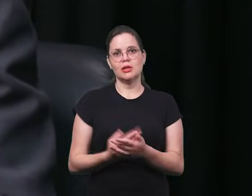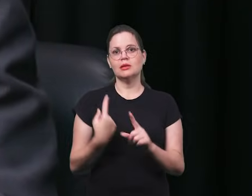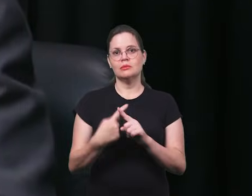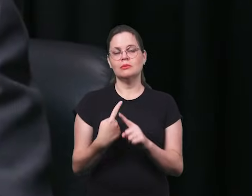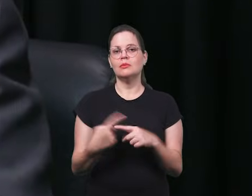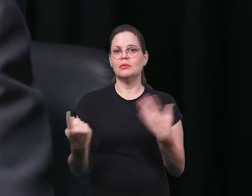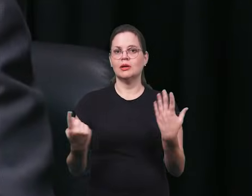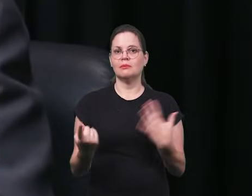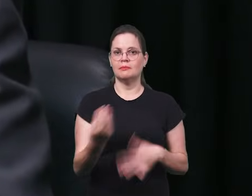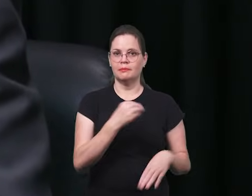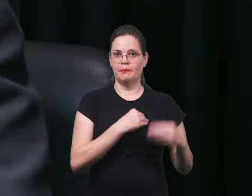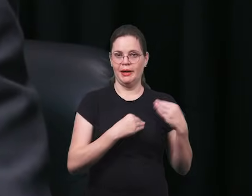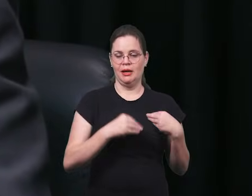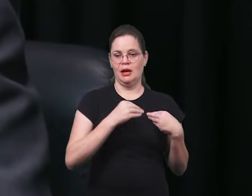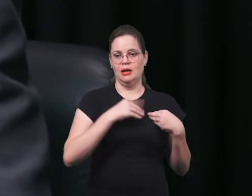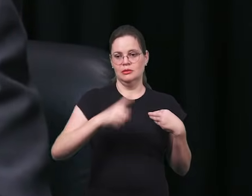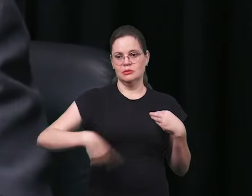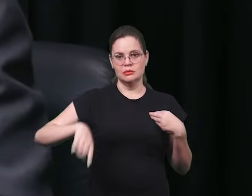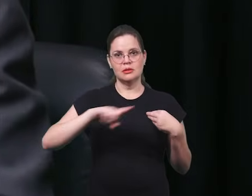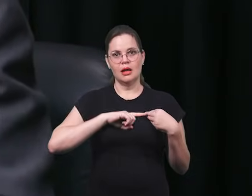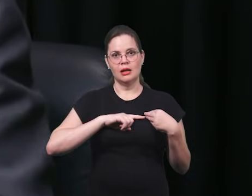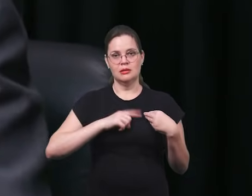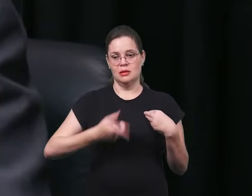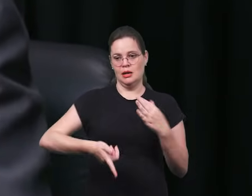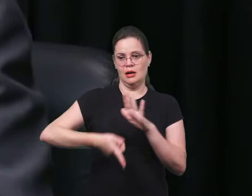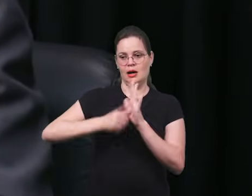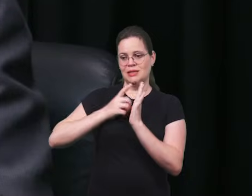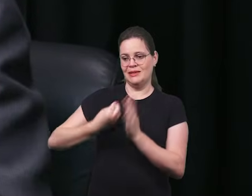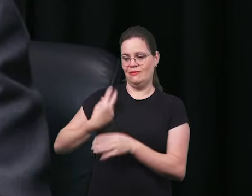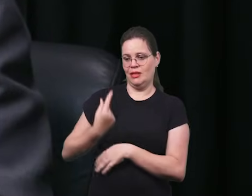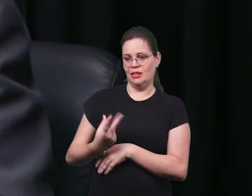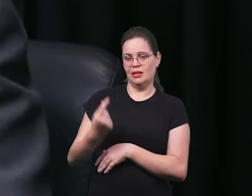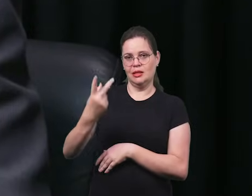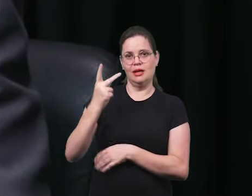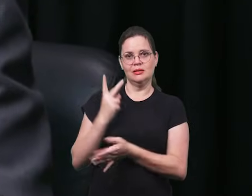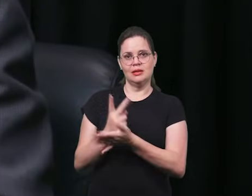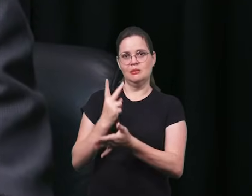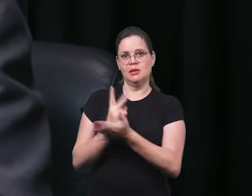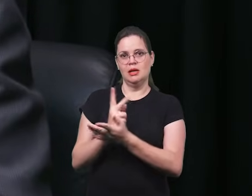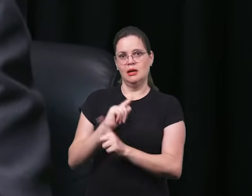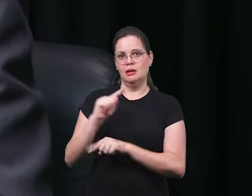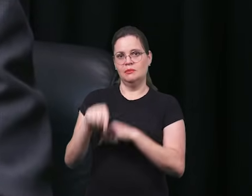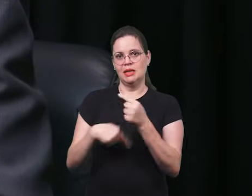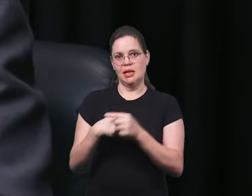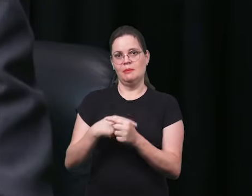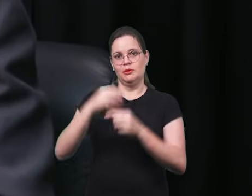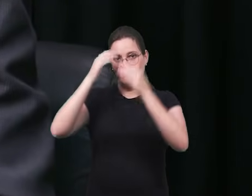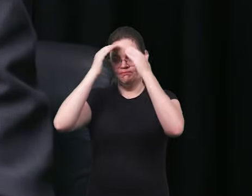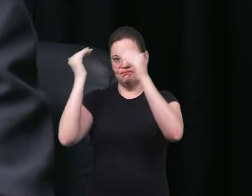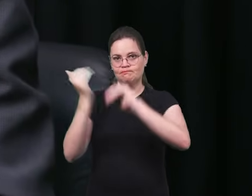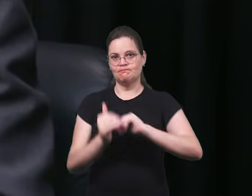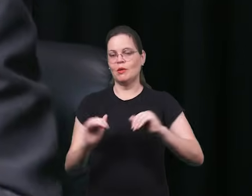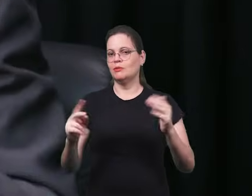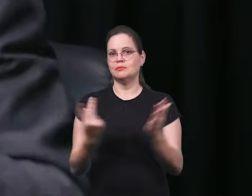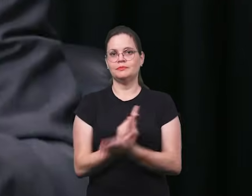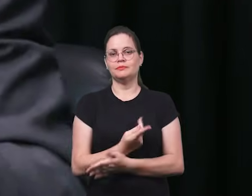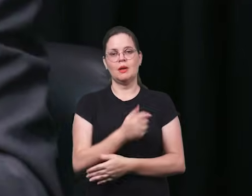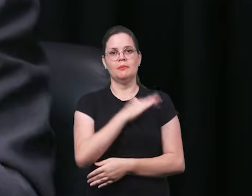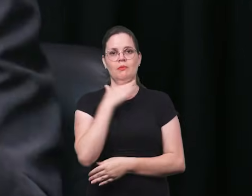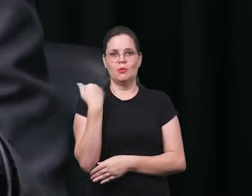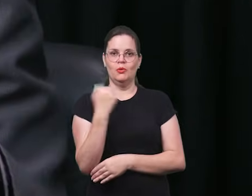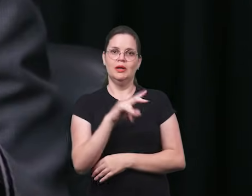do pecado do homem, e a introdução da morte, a introdução do pecado, criou agora